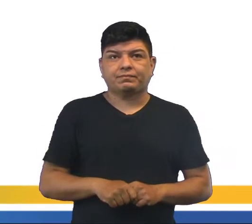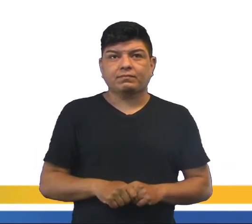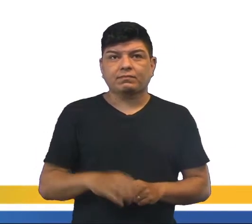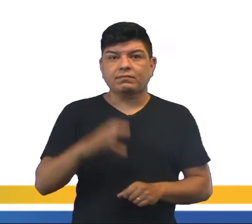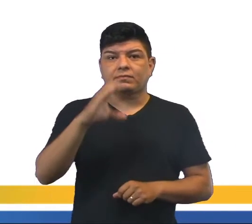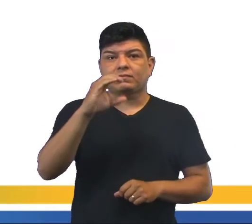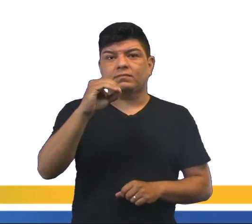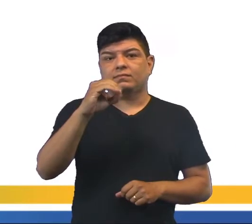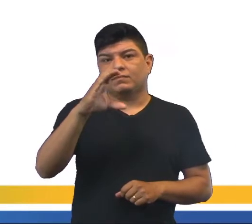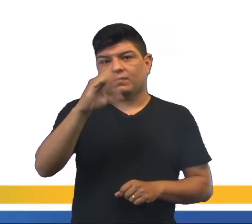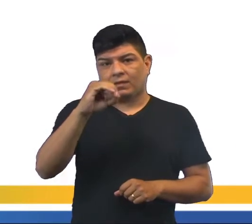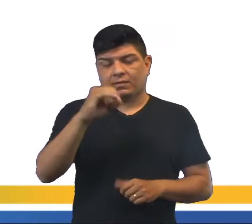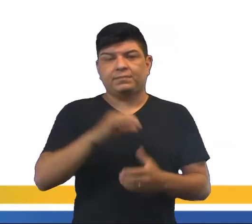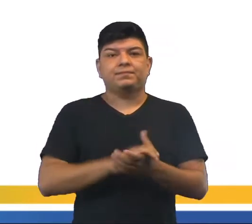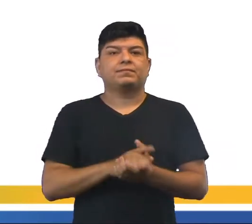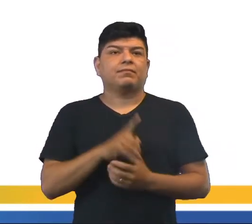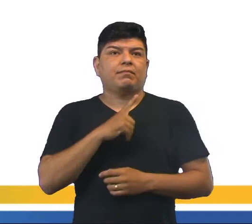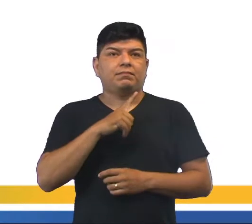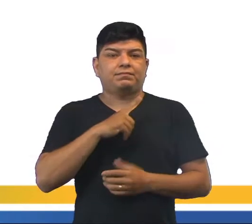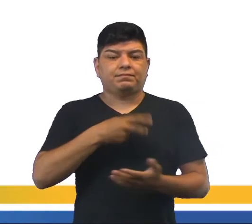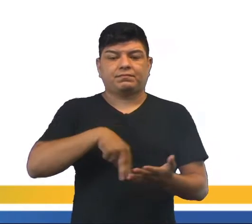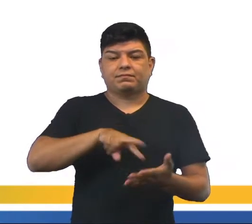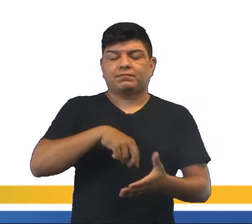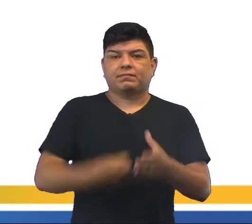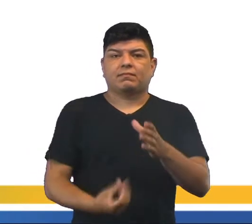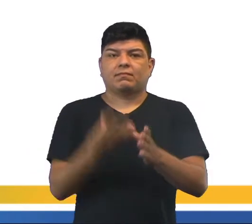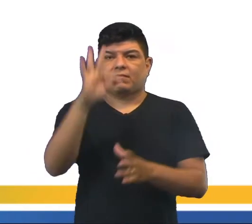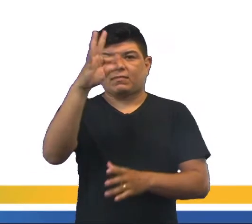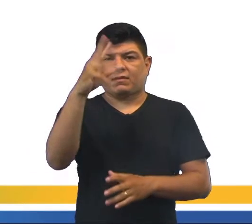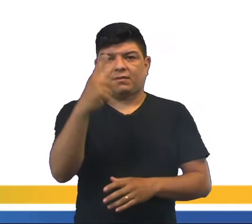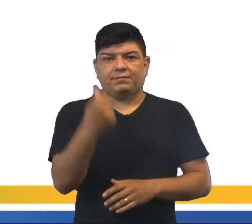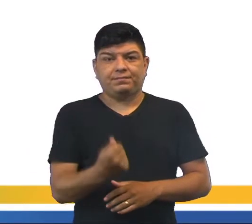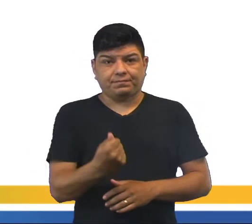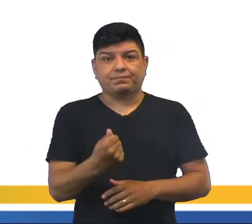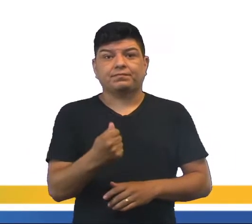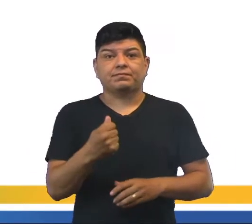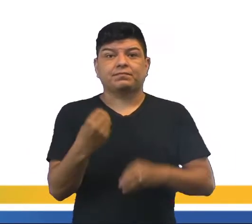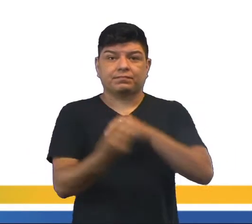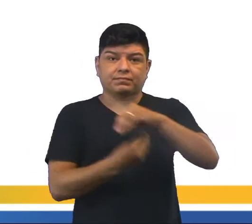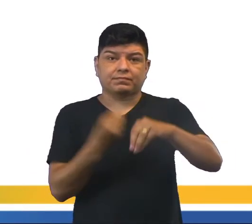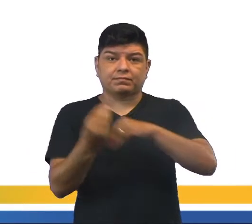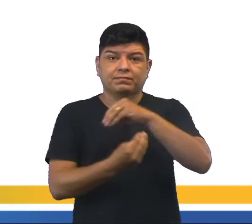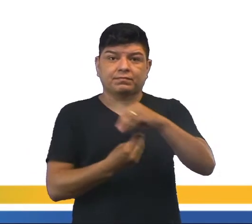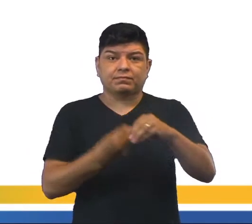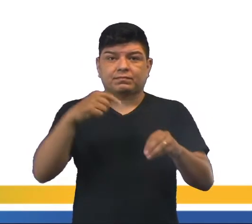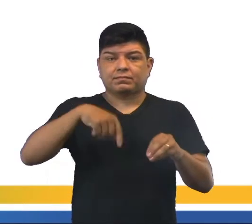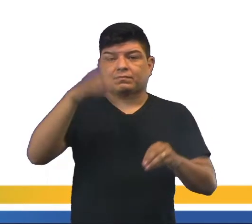temos também o coco, é uma dança de origem africana, difundida no nordeste